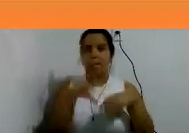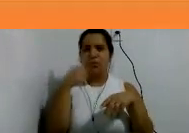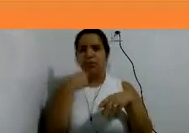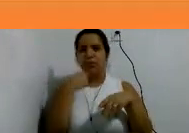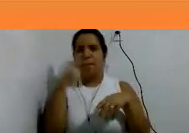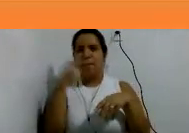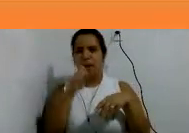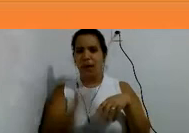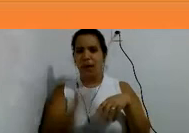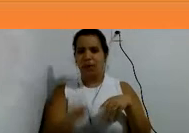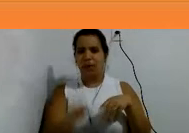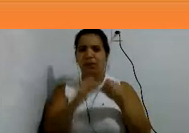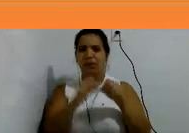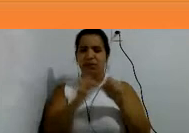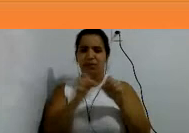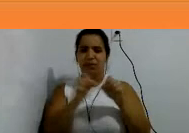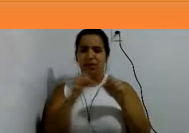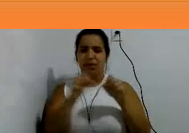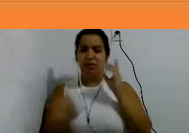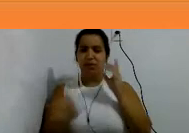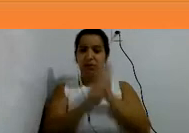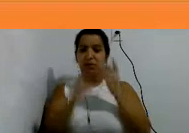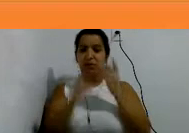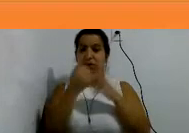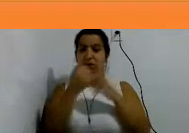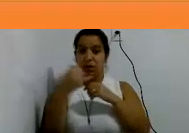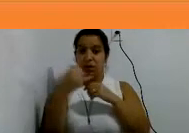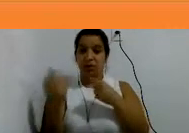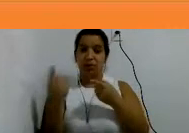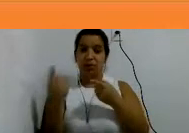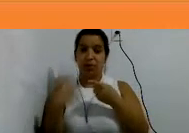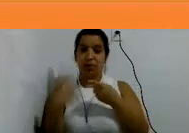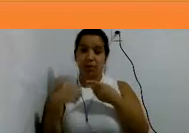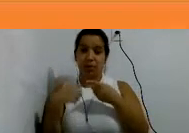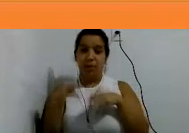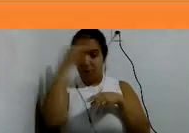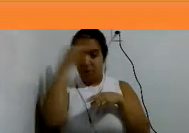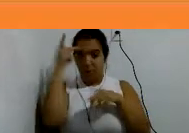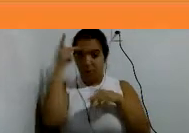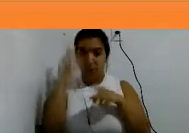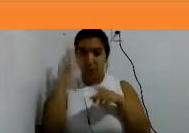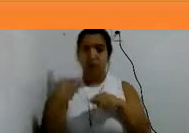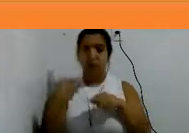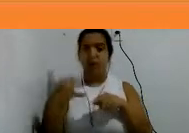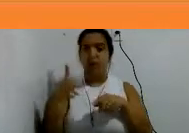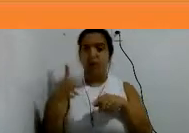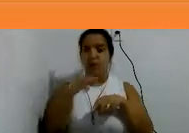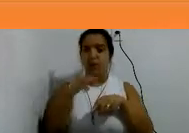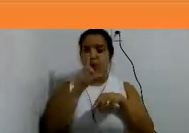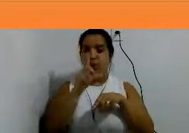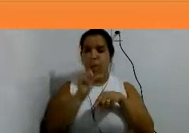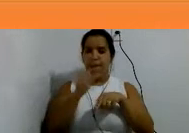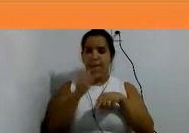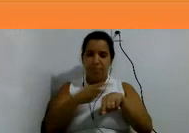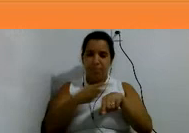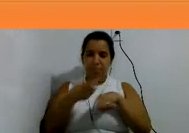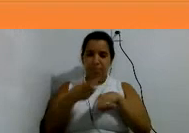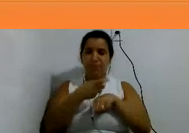malária, faz o diagnóstico, dá negativo. Porque o paciente tem uma baixa parasitemia. O paciente recebe alta, tem uma